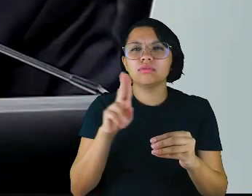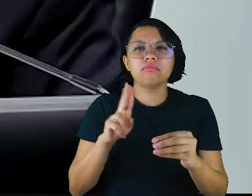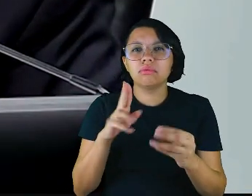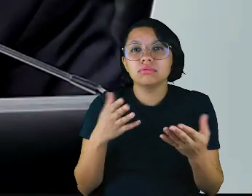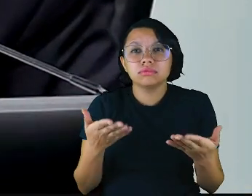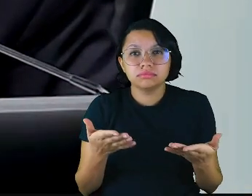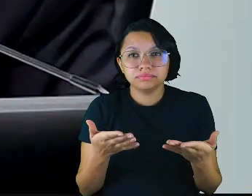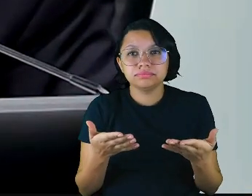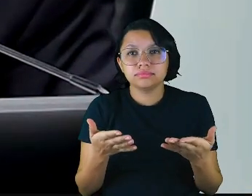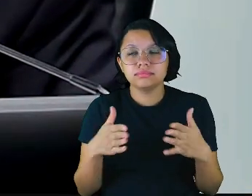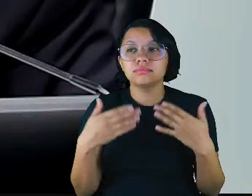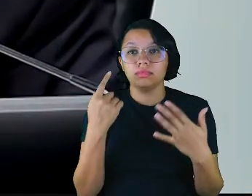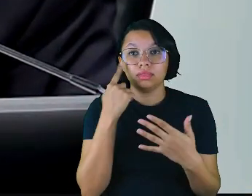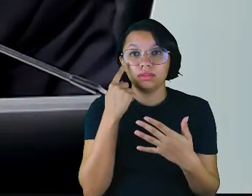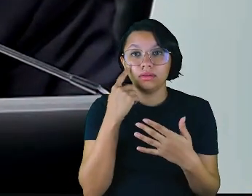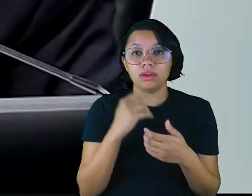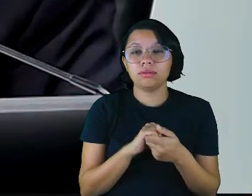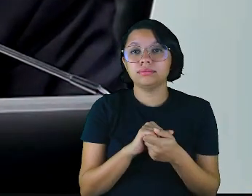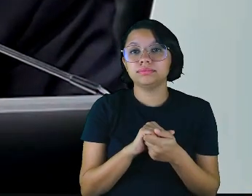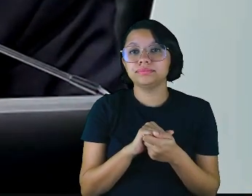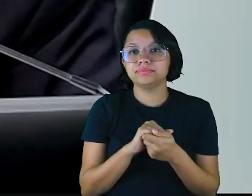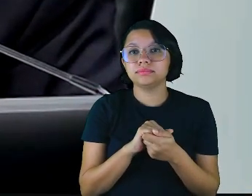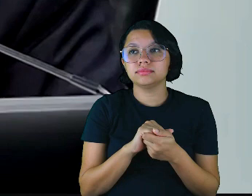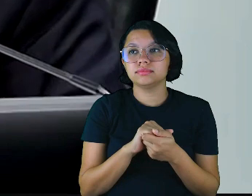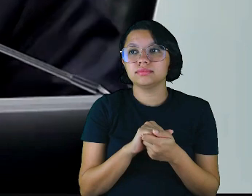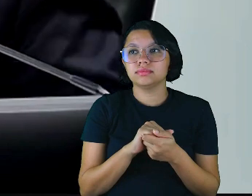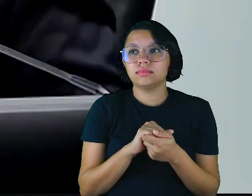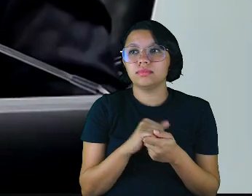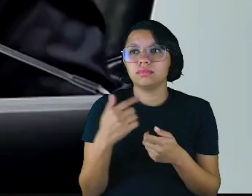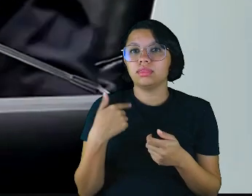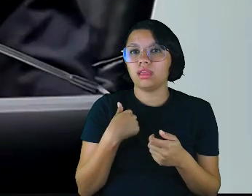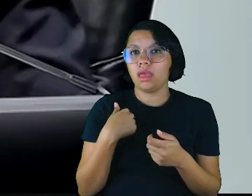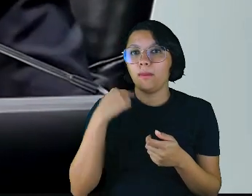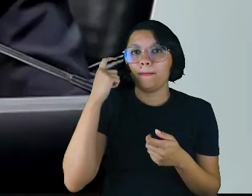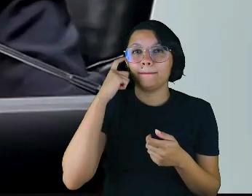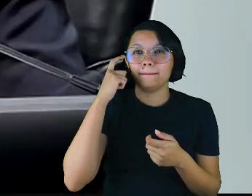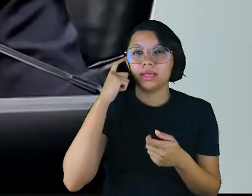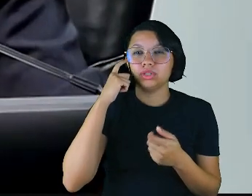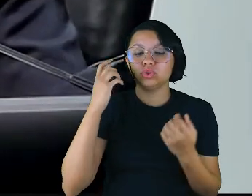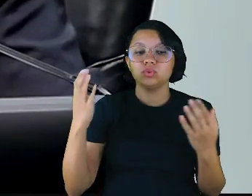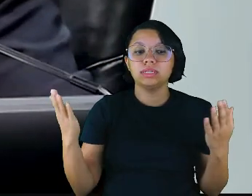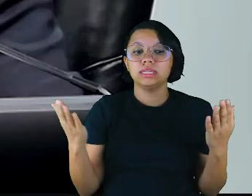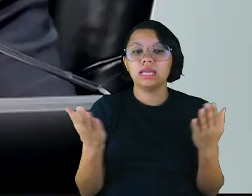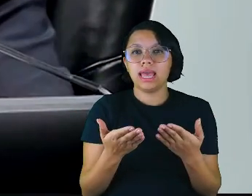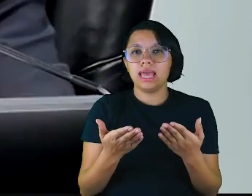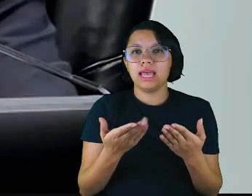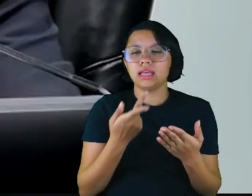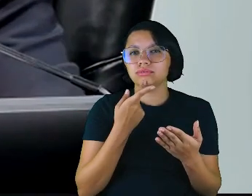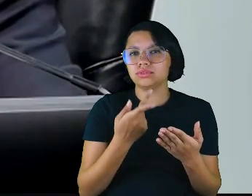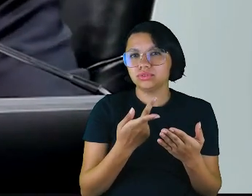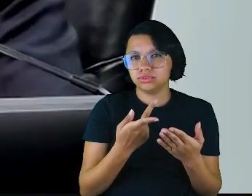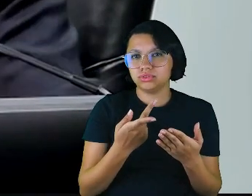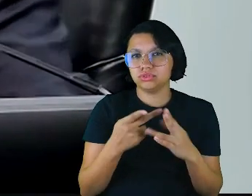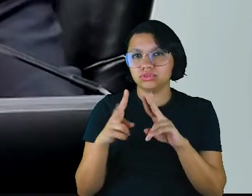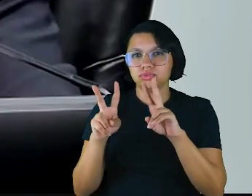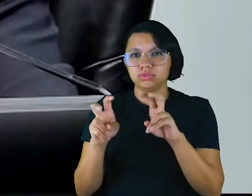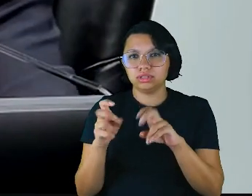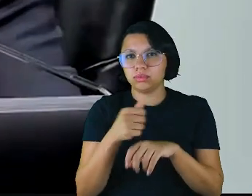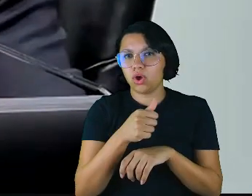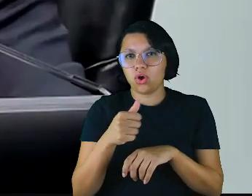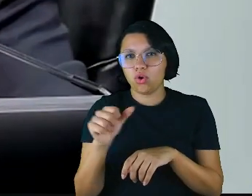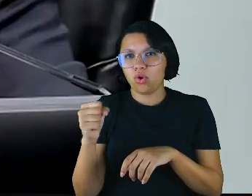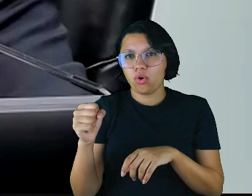ser usado, né? Então, vejam, eu penso que essa colocação do